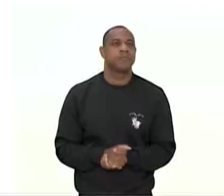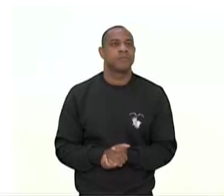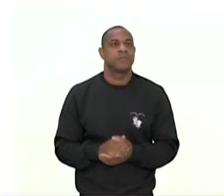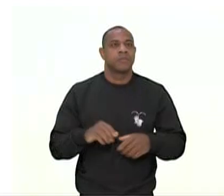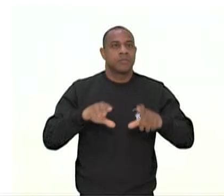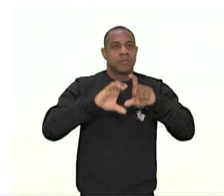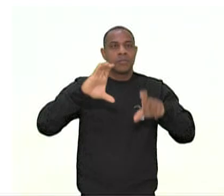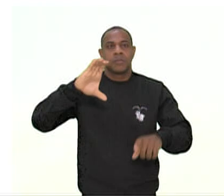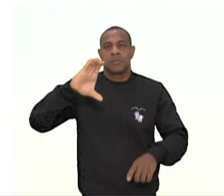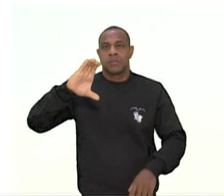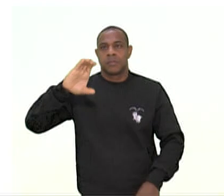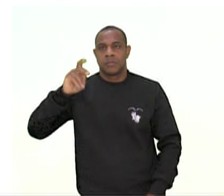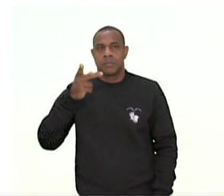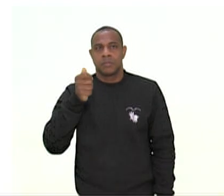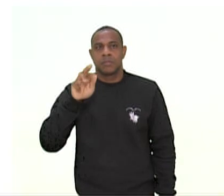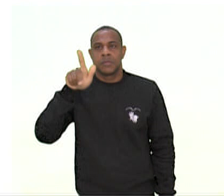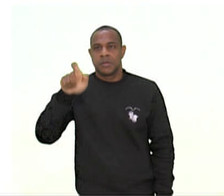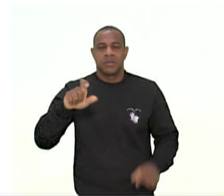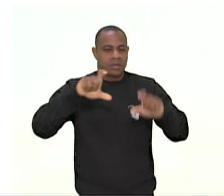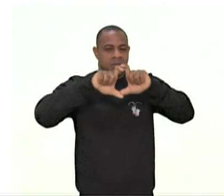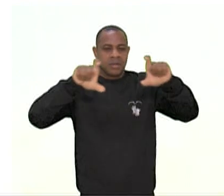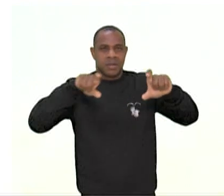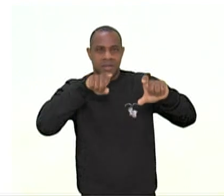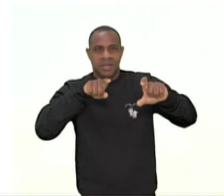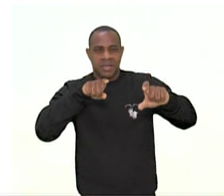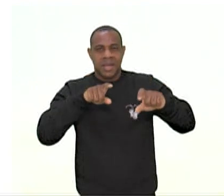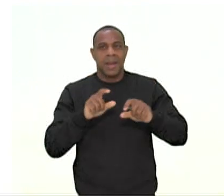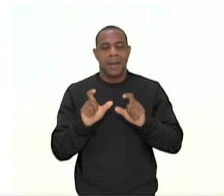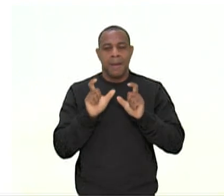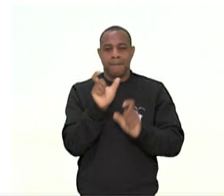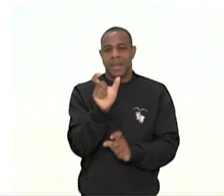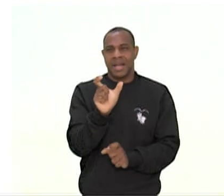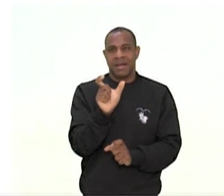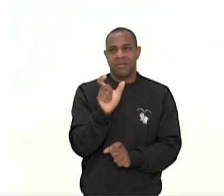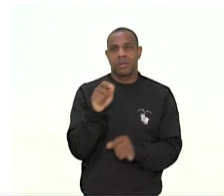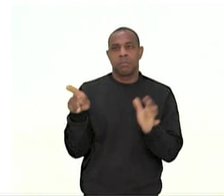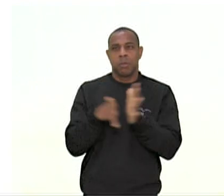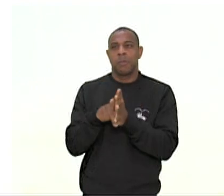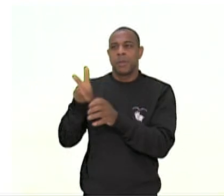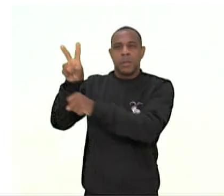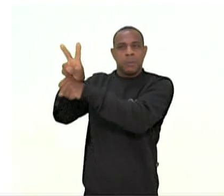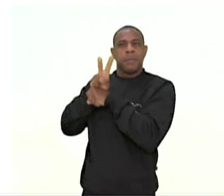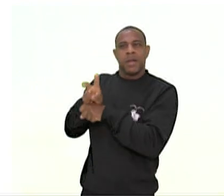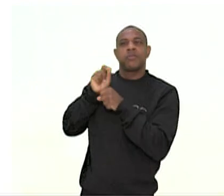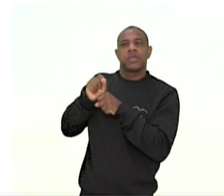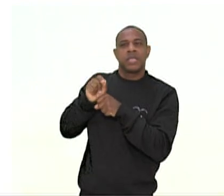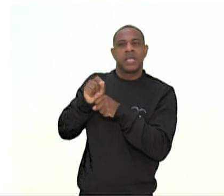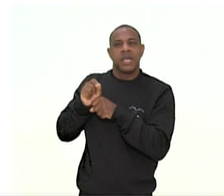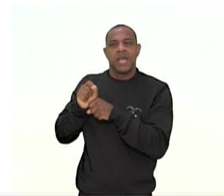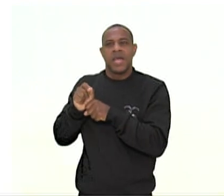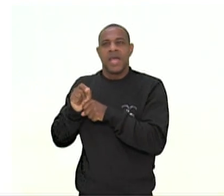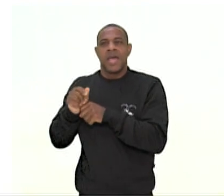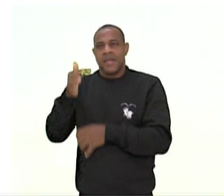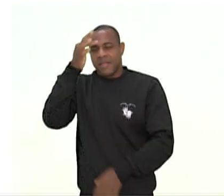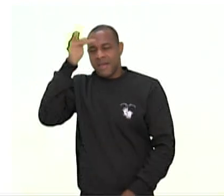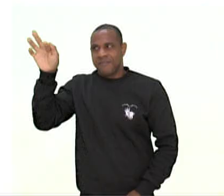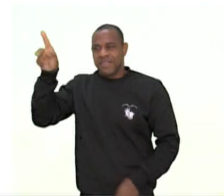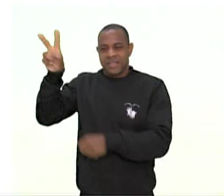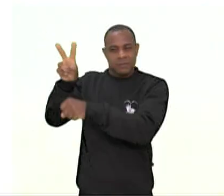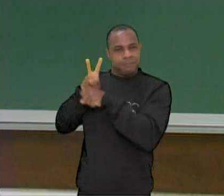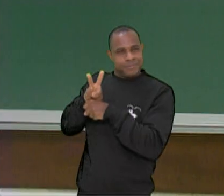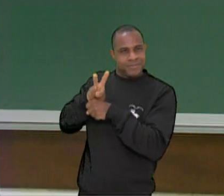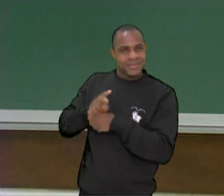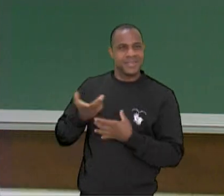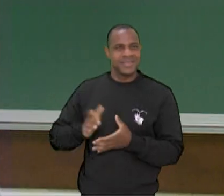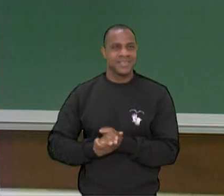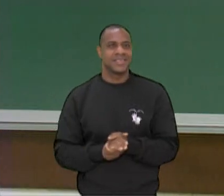Charge. A palavra é de origem francesa, charge. Olha que chique. E significa carga, né? Ou seja, vem do